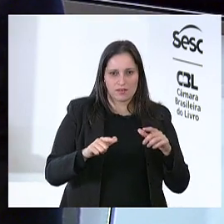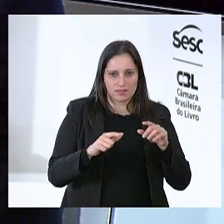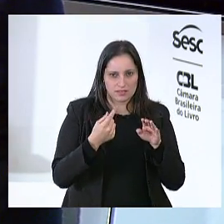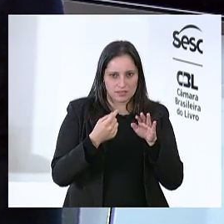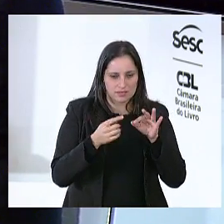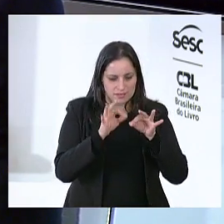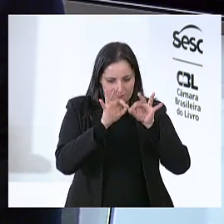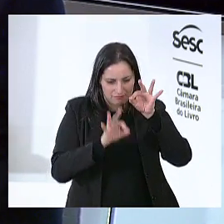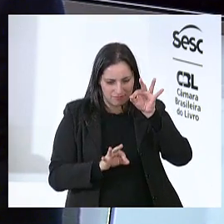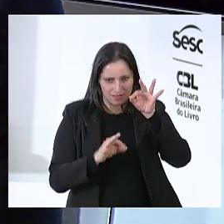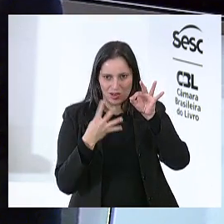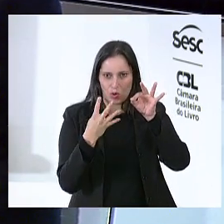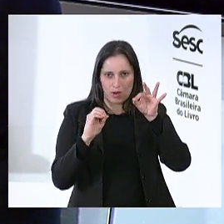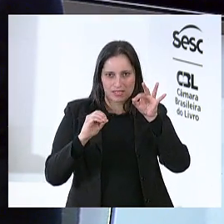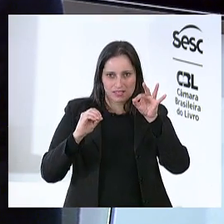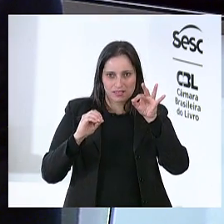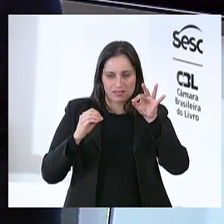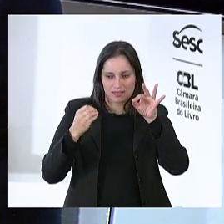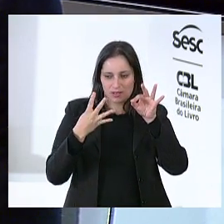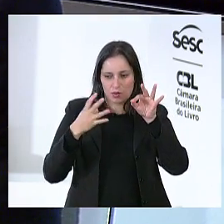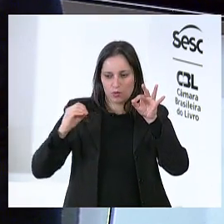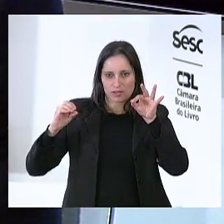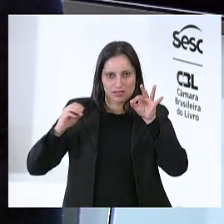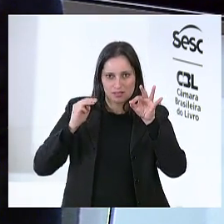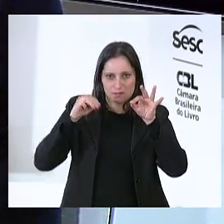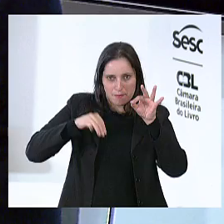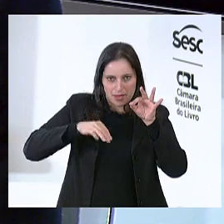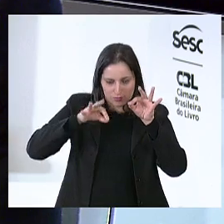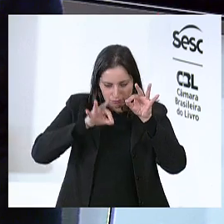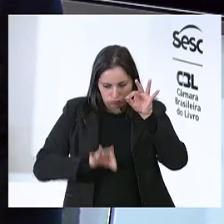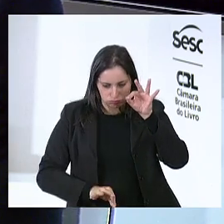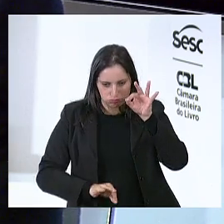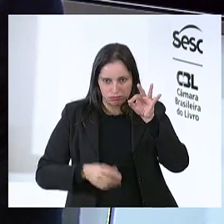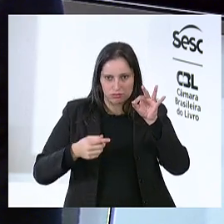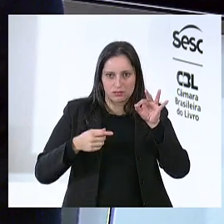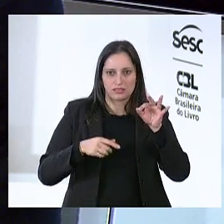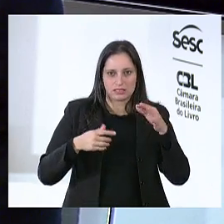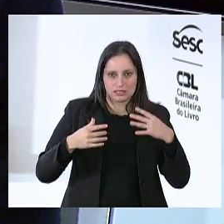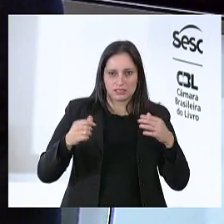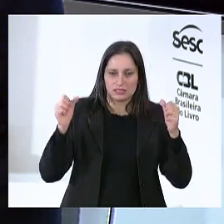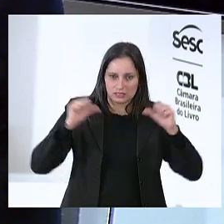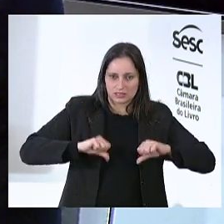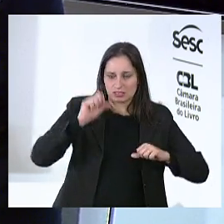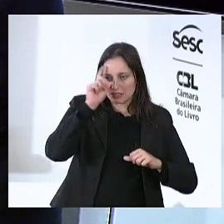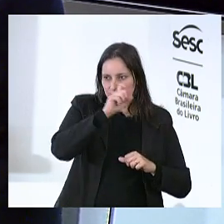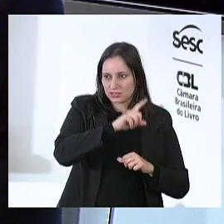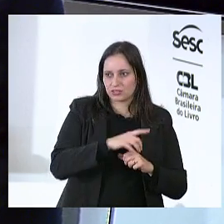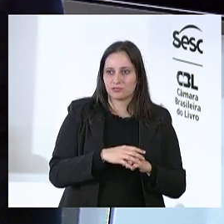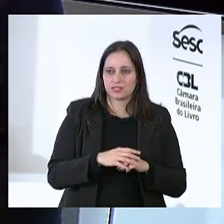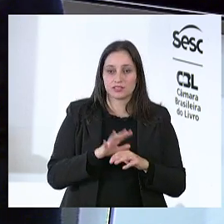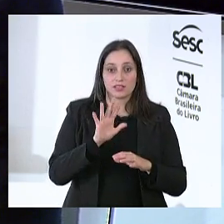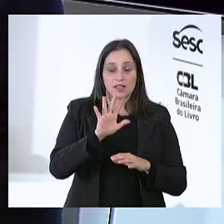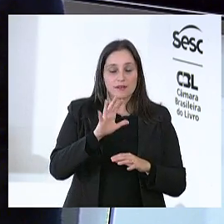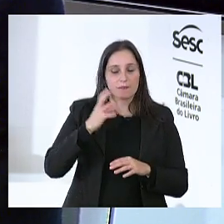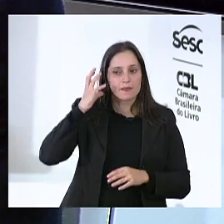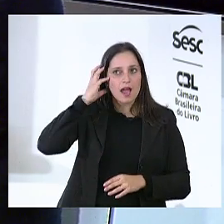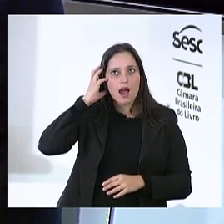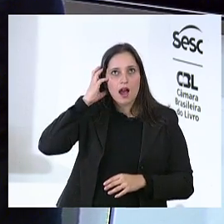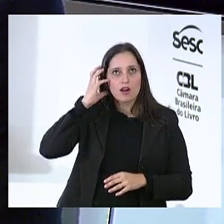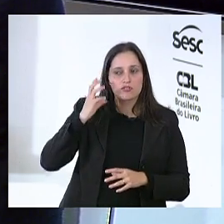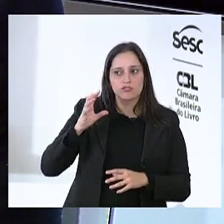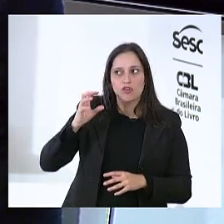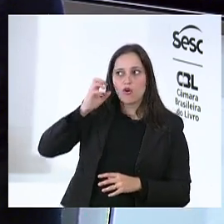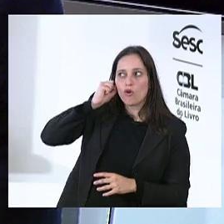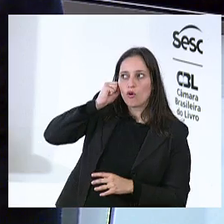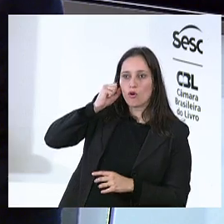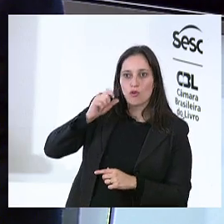mar, ninguém pedia documentos e pagavam bem. E aí vem. Ali ouvimos no rádio o relato do golpe de Estado